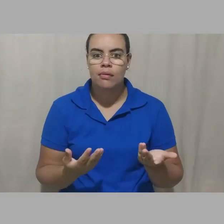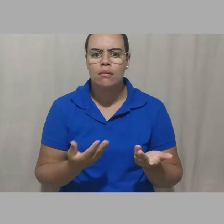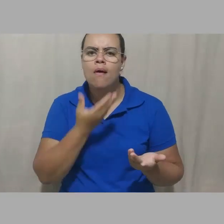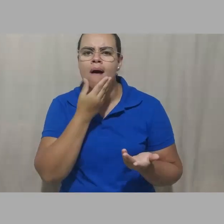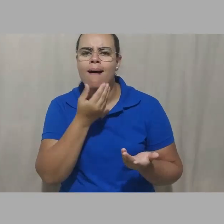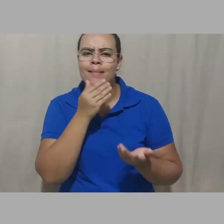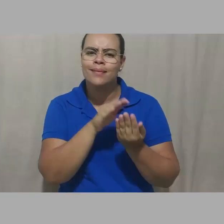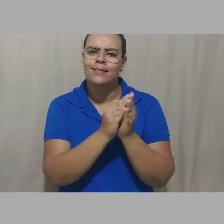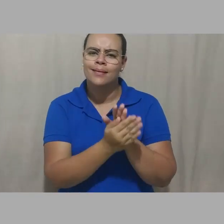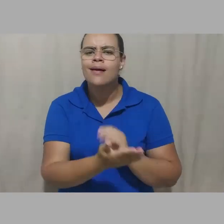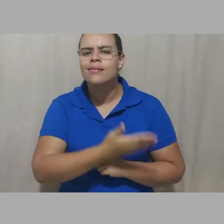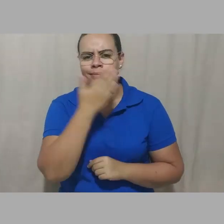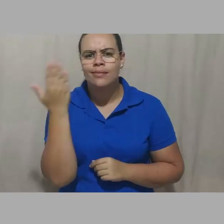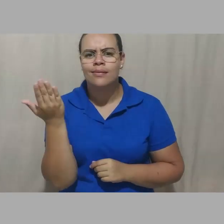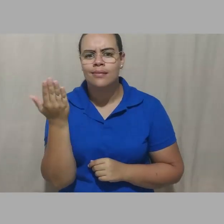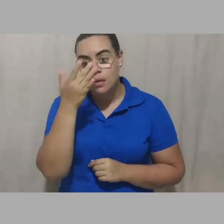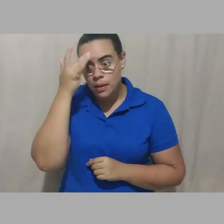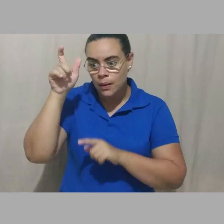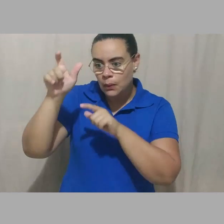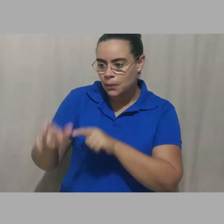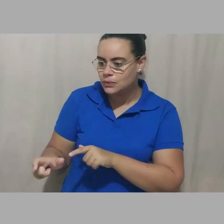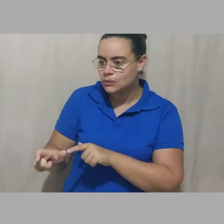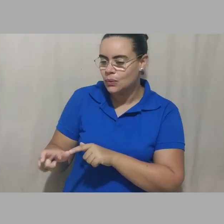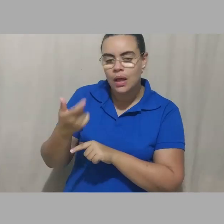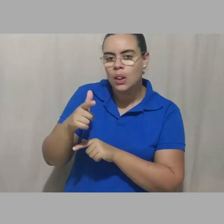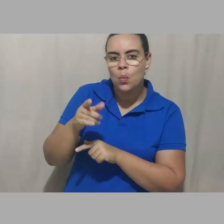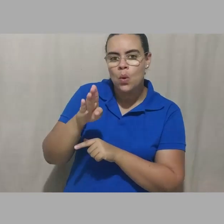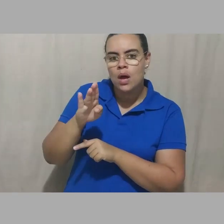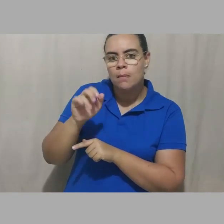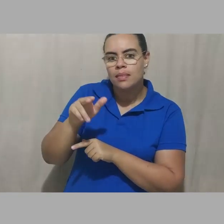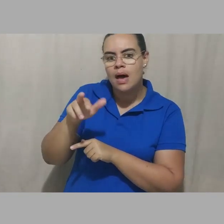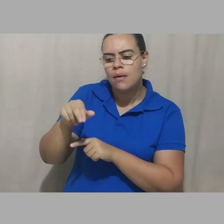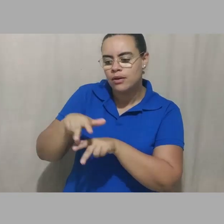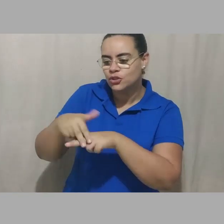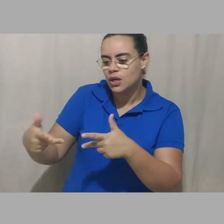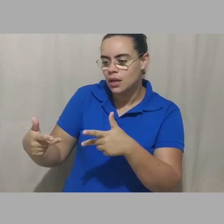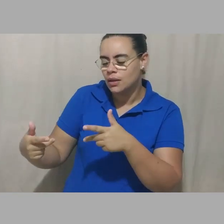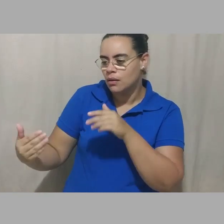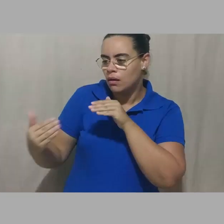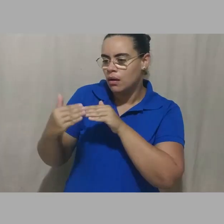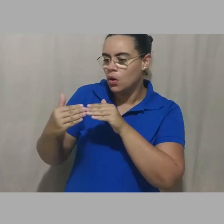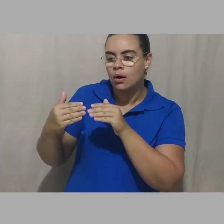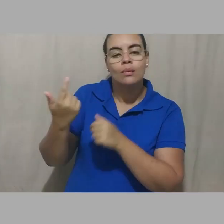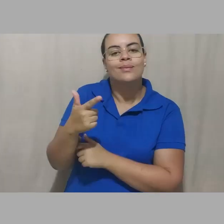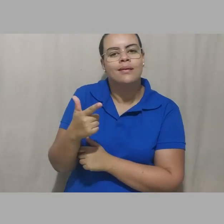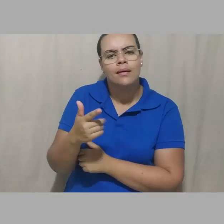seja, onde estão os homens trans e as pessoas não binárias? Será que a gente não existe? Não, né?